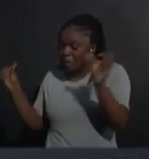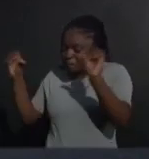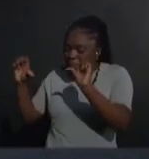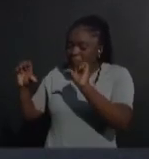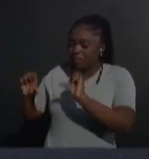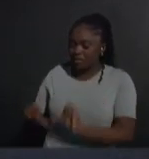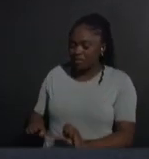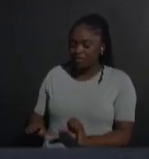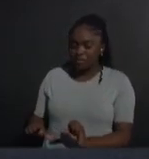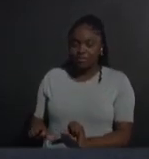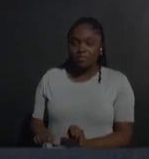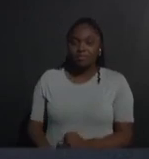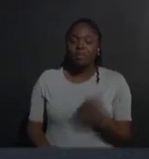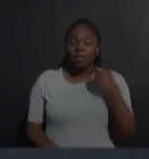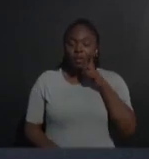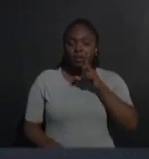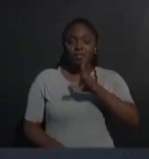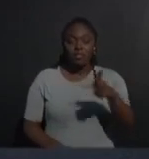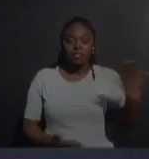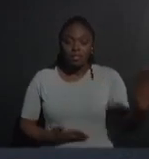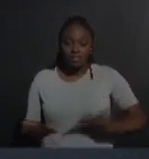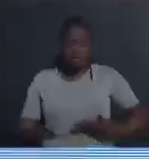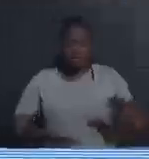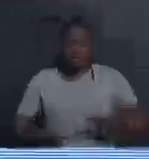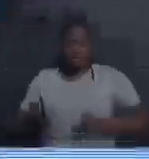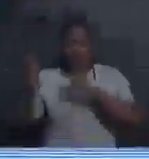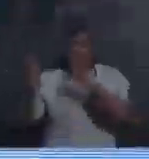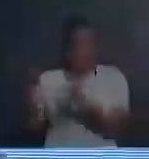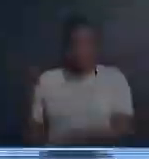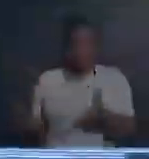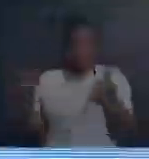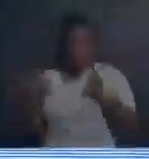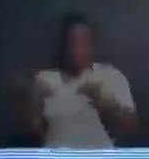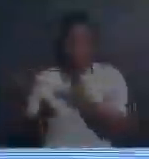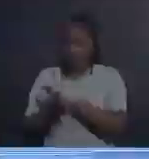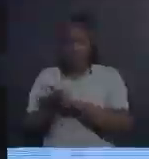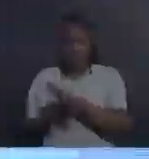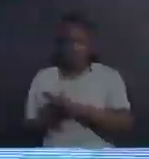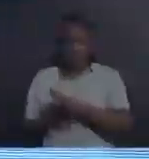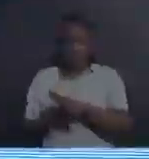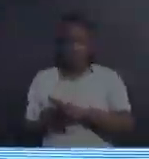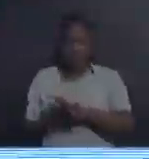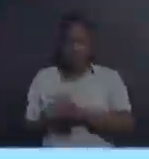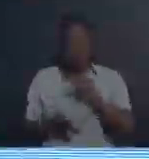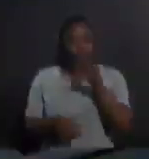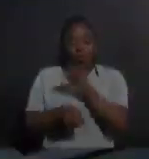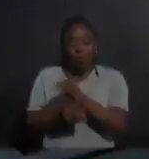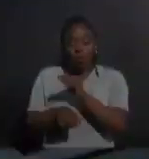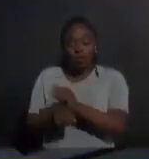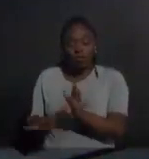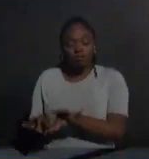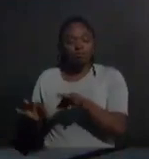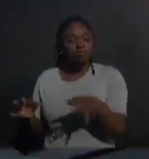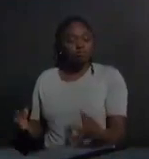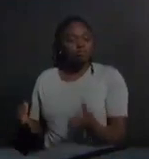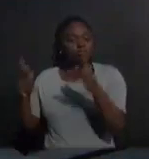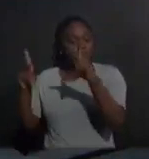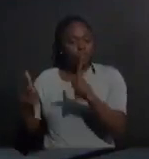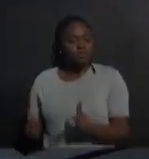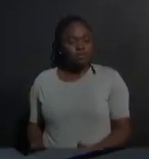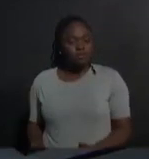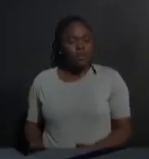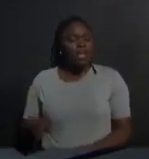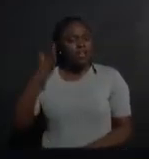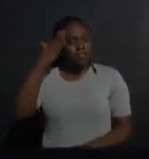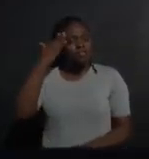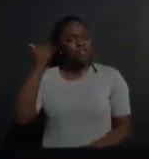servir gente que não merece. Isso é avivamento, é você cuidar de gente simples. Sabia que